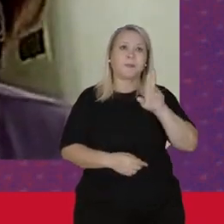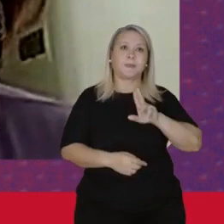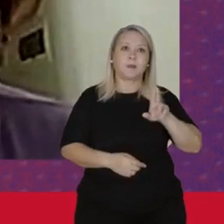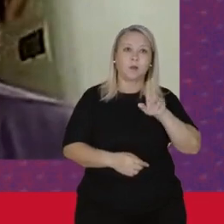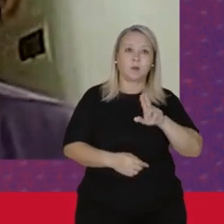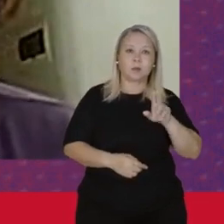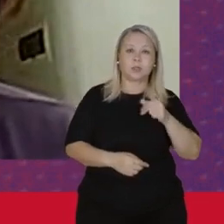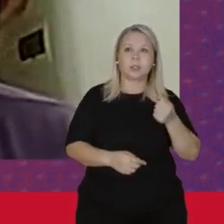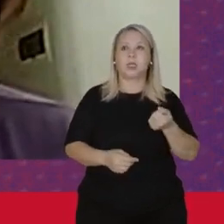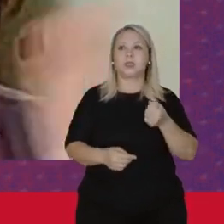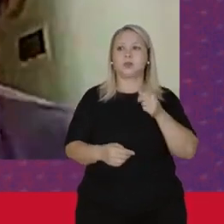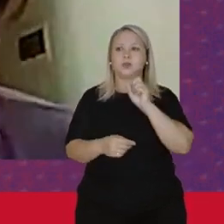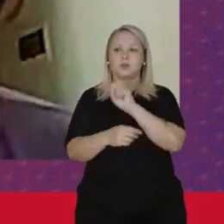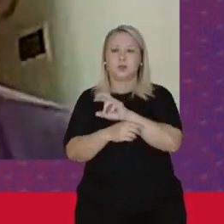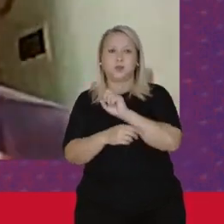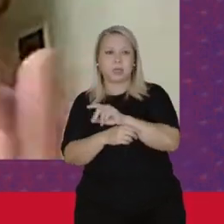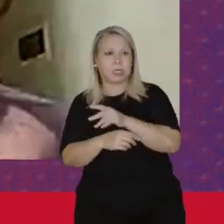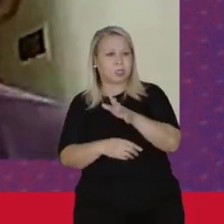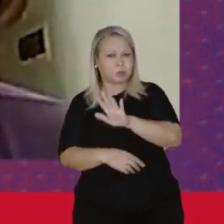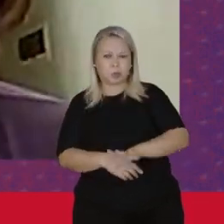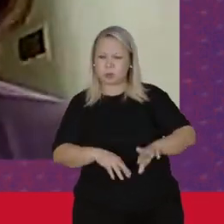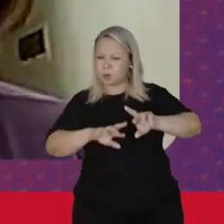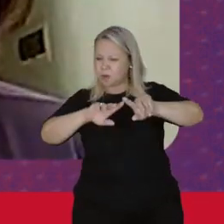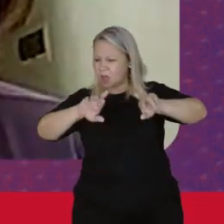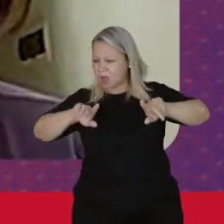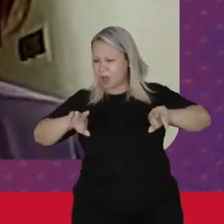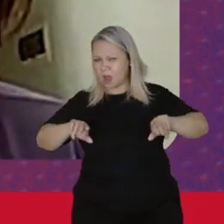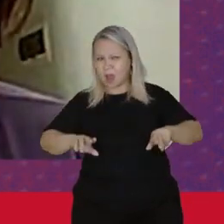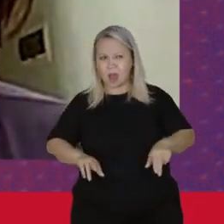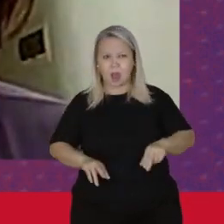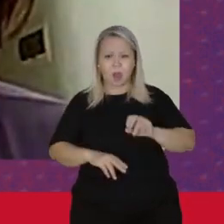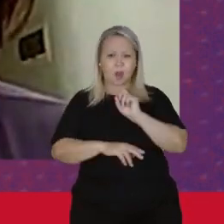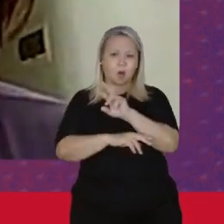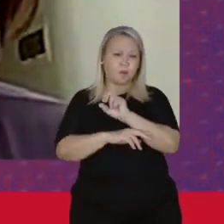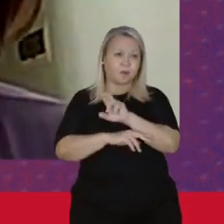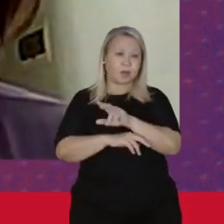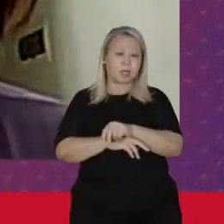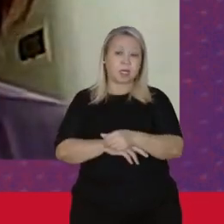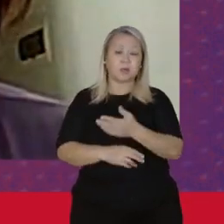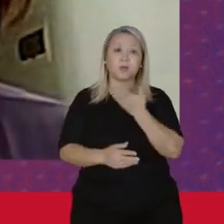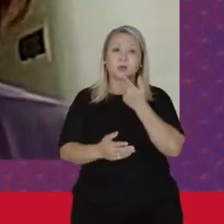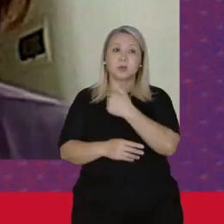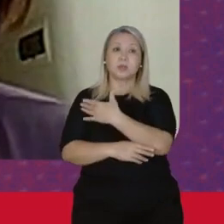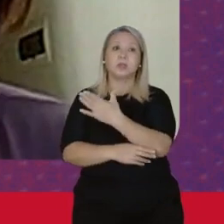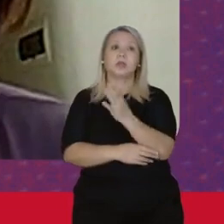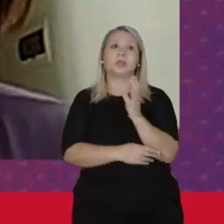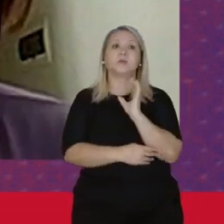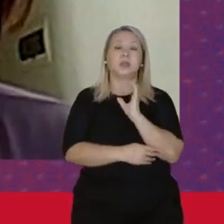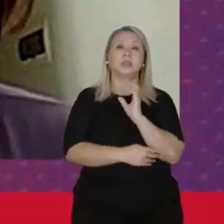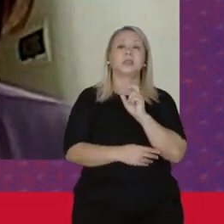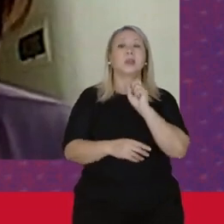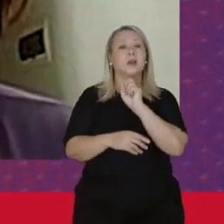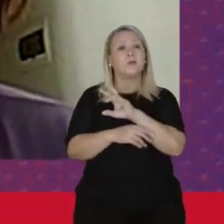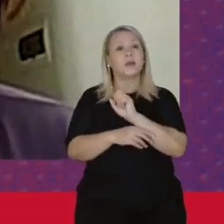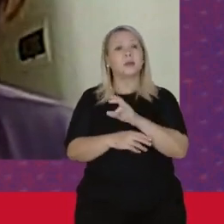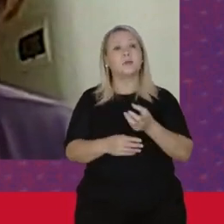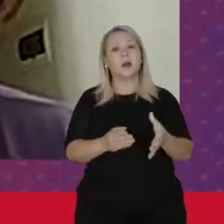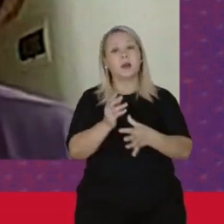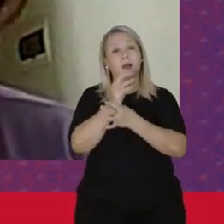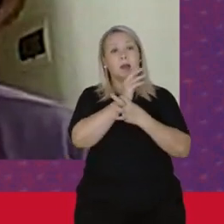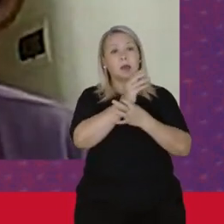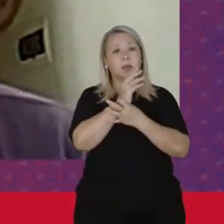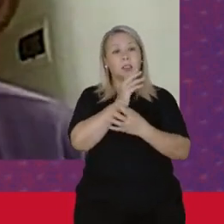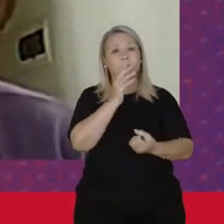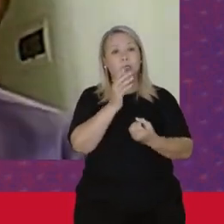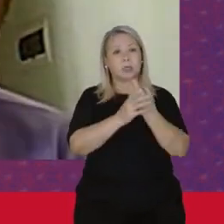herbicidas, fungicidas, pesticidas, das mais variadas formas, né, de agrotóxicos, de venenos, para garantir a produção